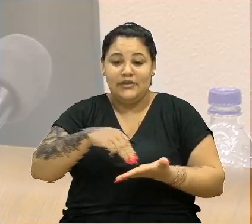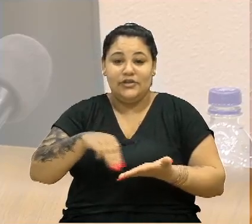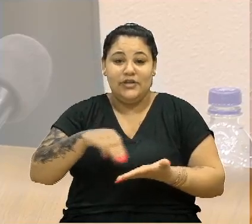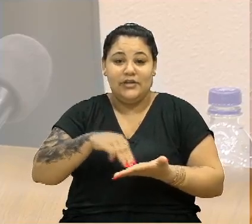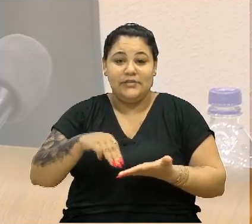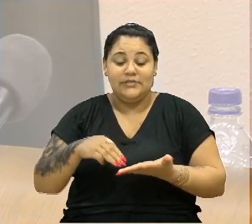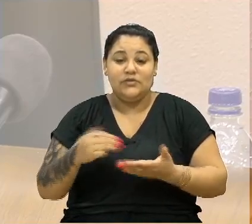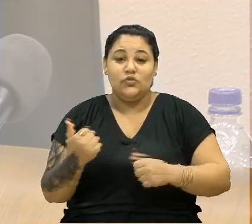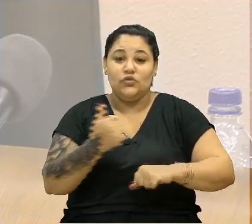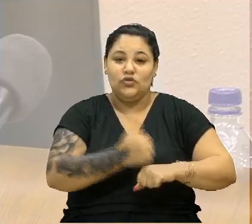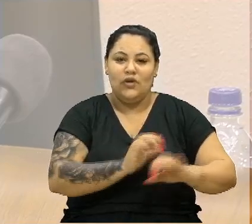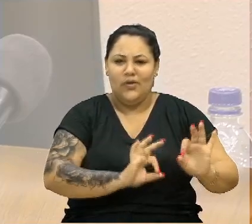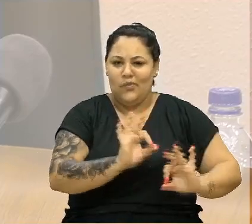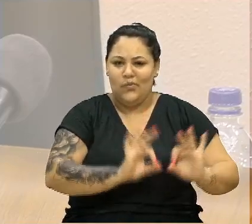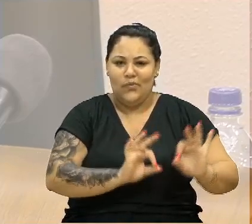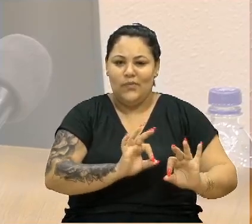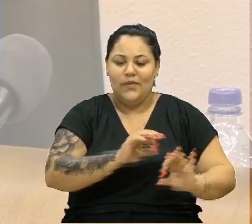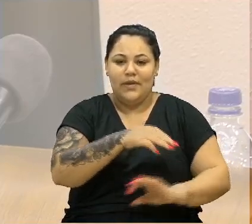MR-1/2024,